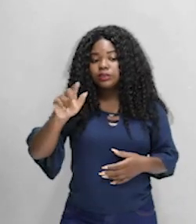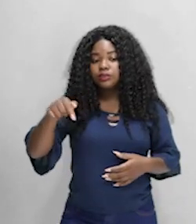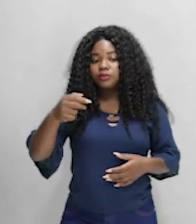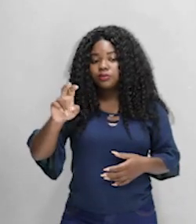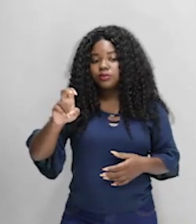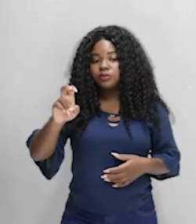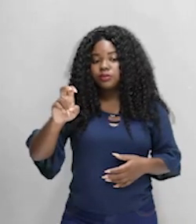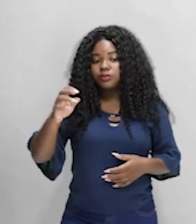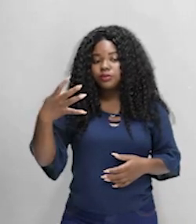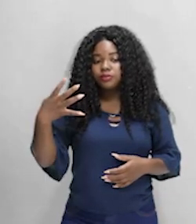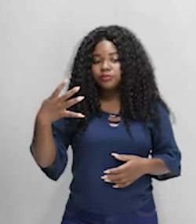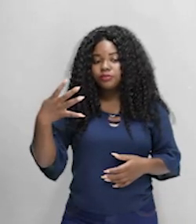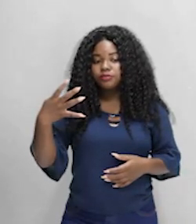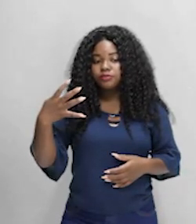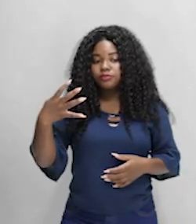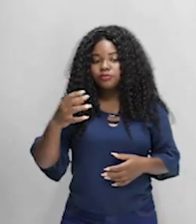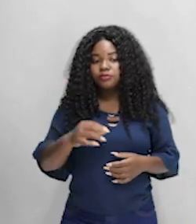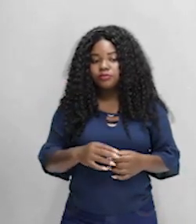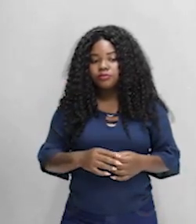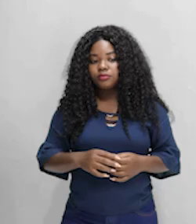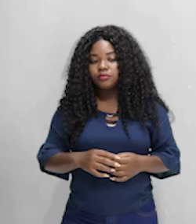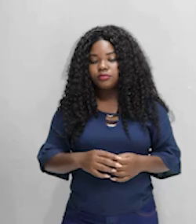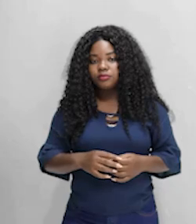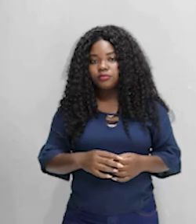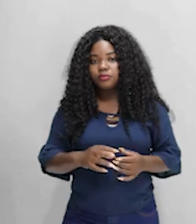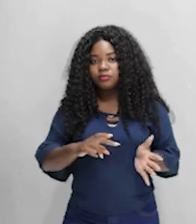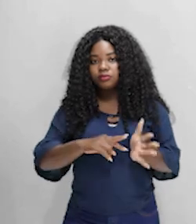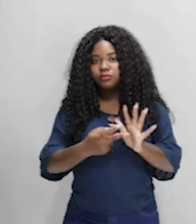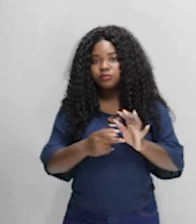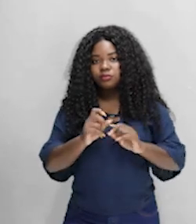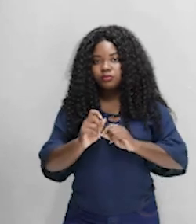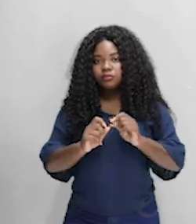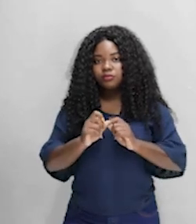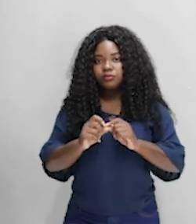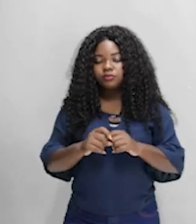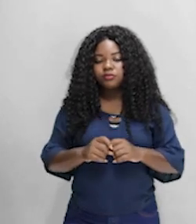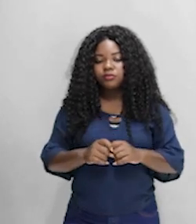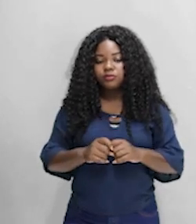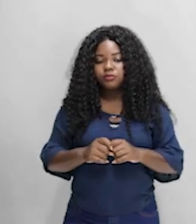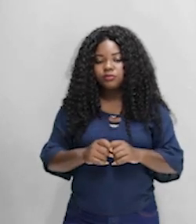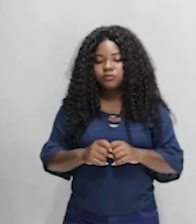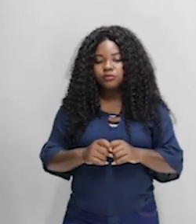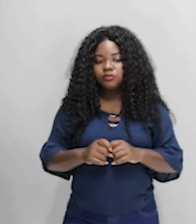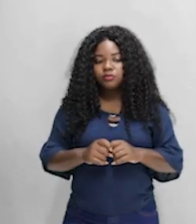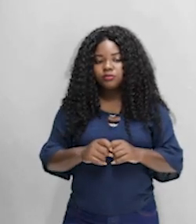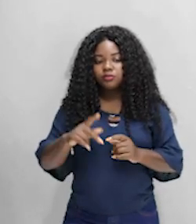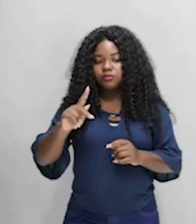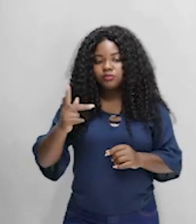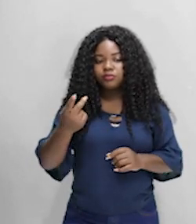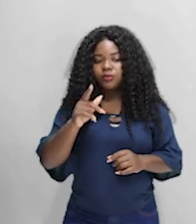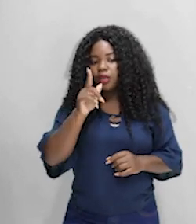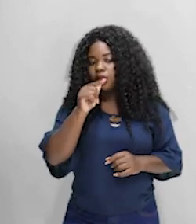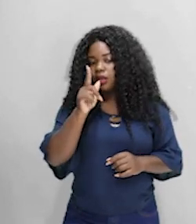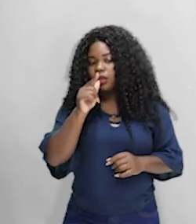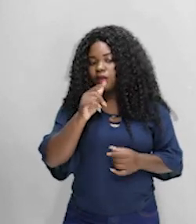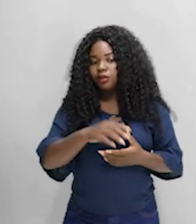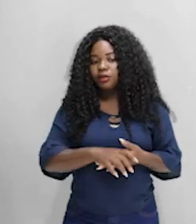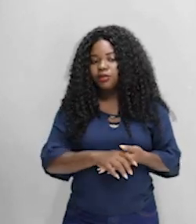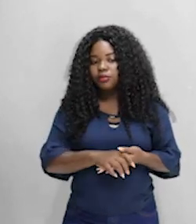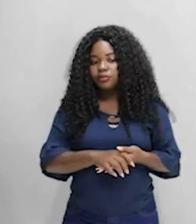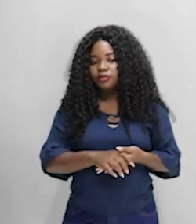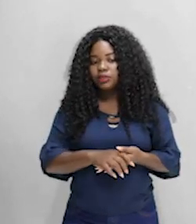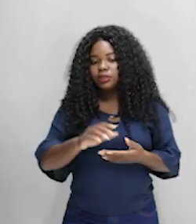encontrado? 7,54. Então, isso quer dizer que essa fonte ou essa água é um